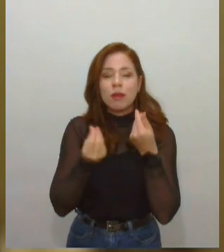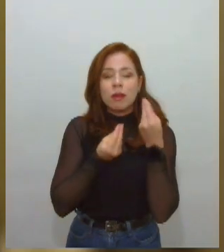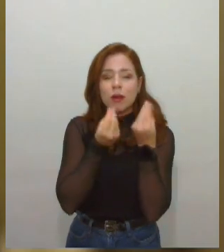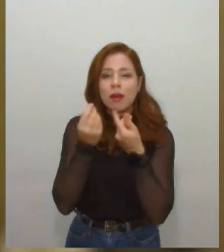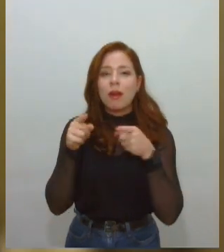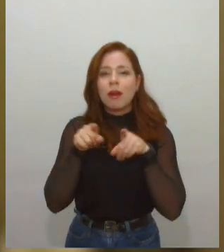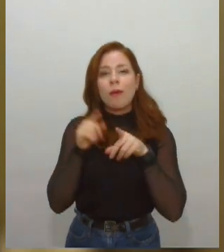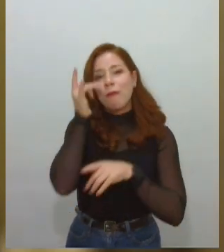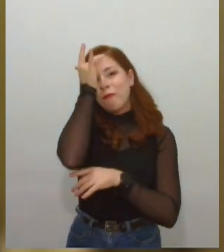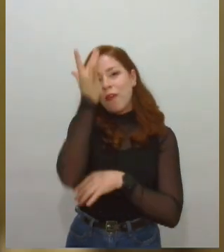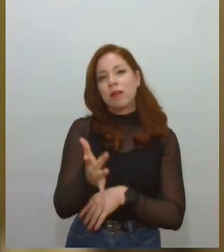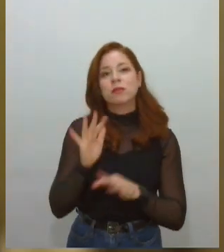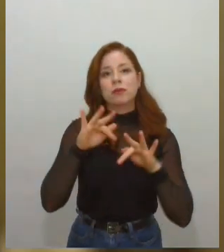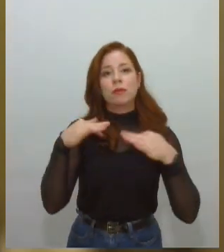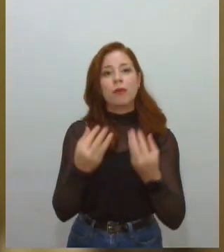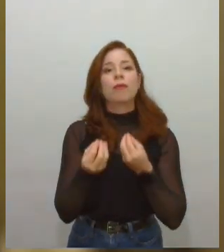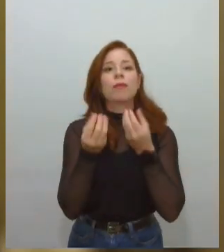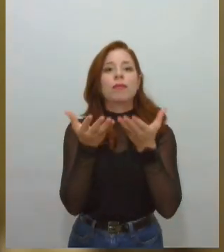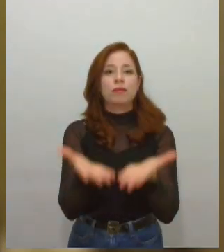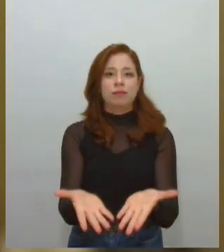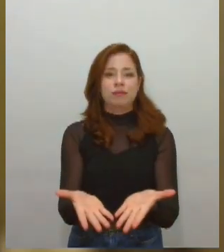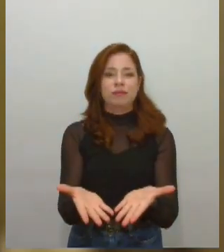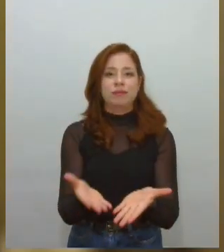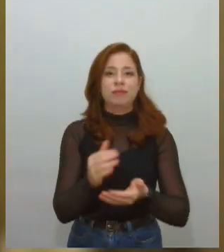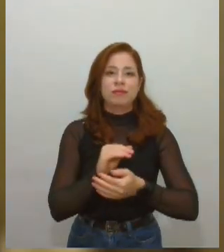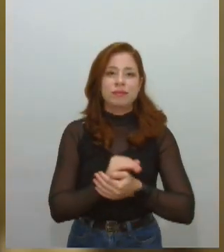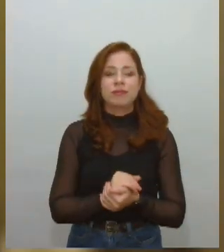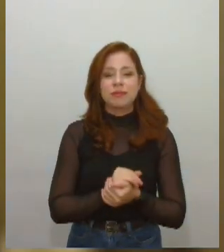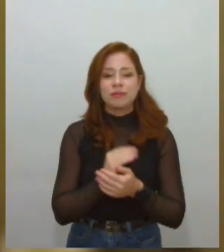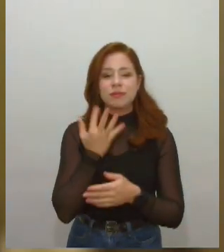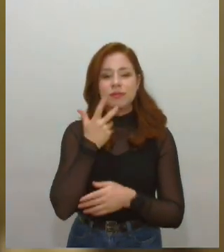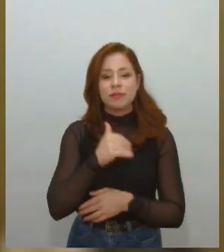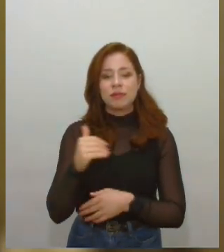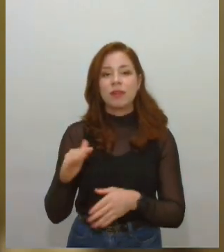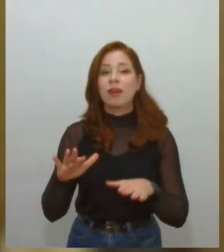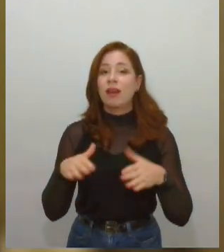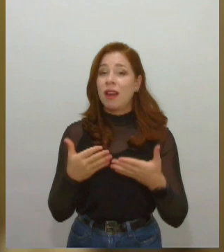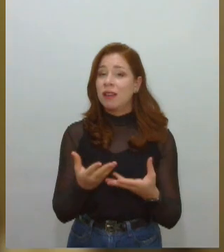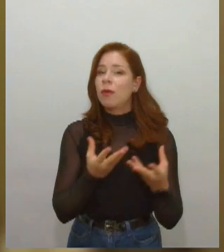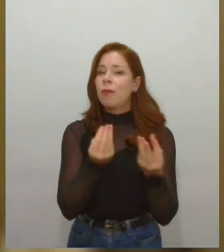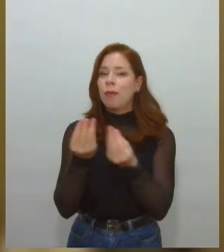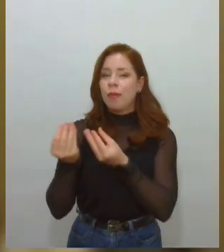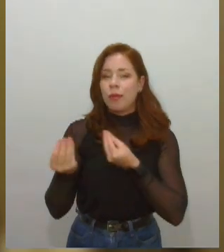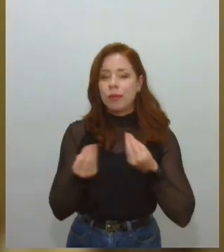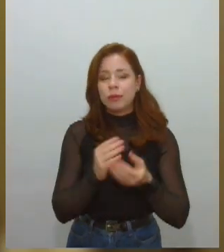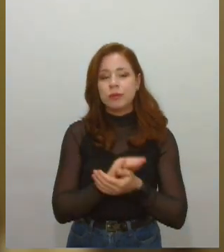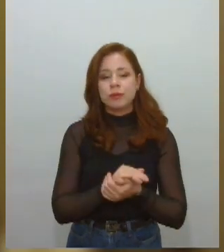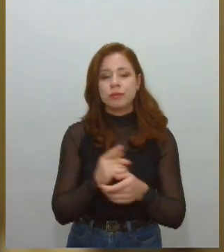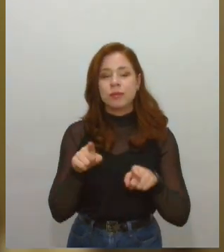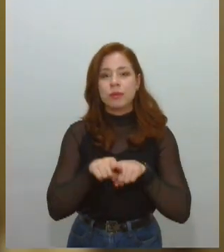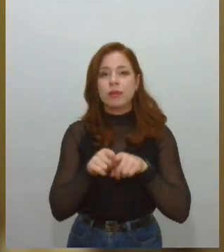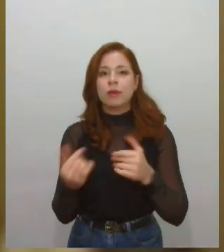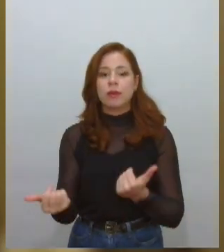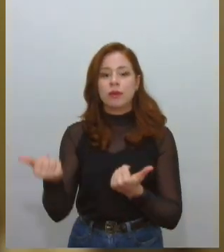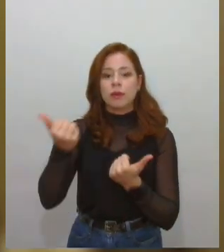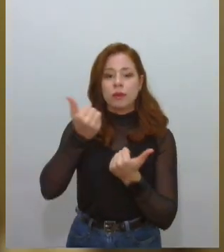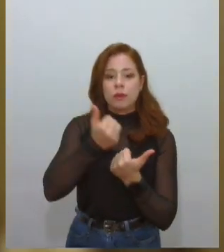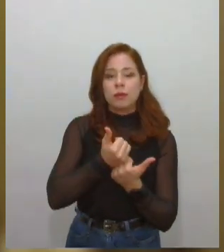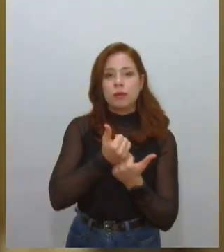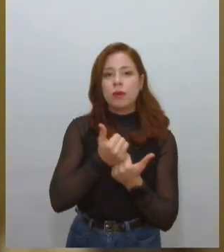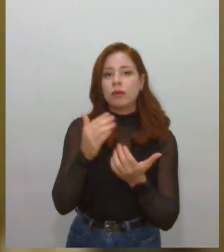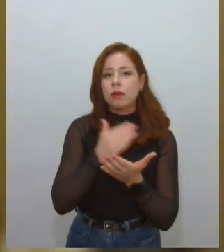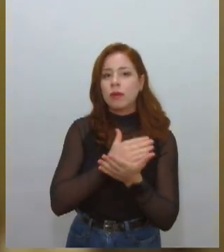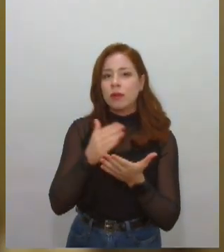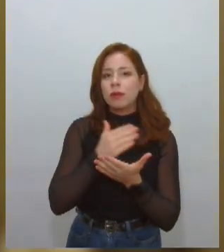famílias ofertarem. Então, esse excesso de ultraprocessados, a substituição dos alimentos in natura pelo